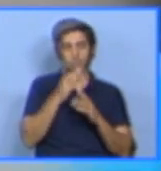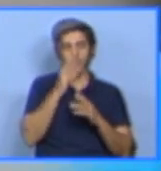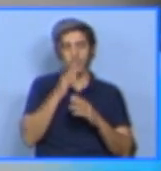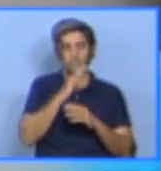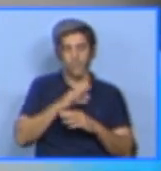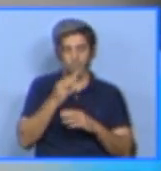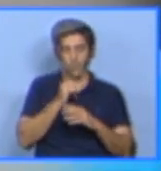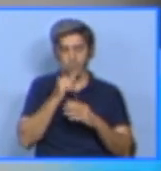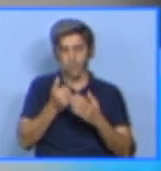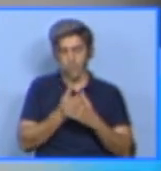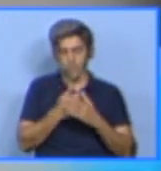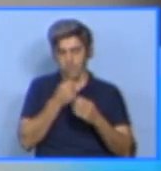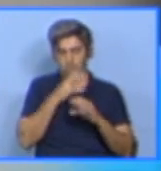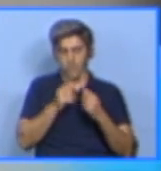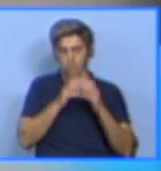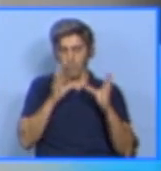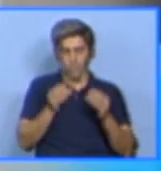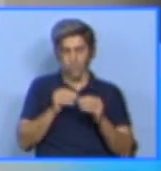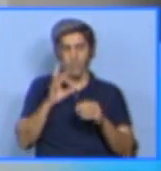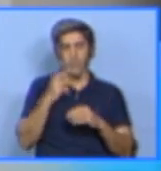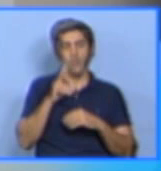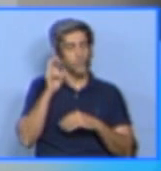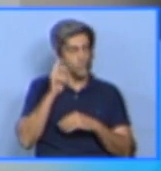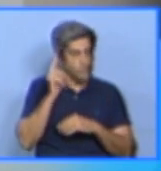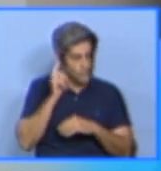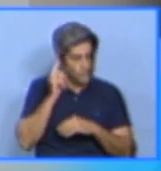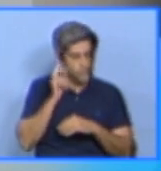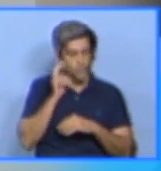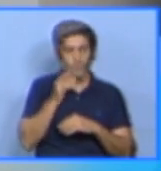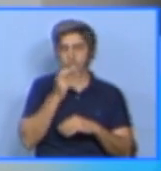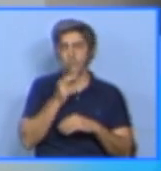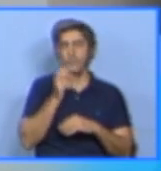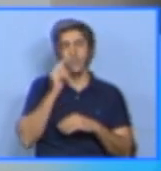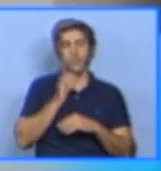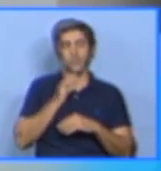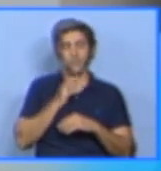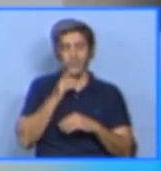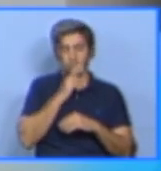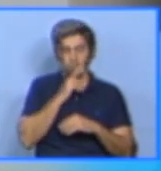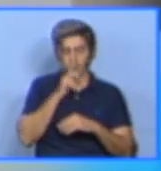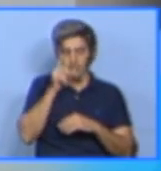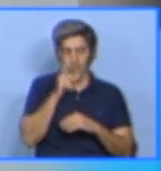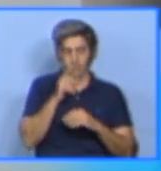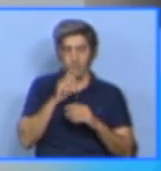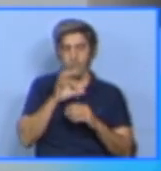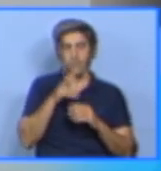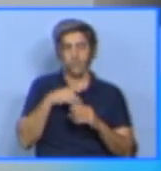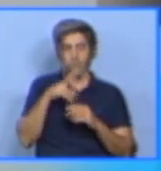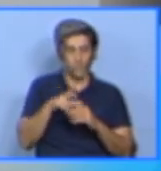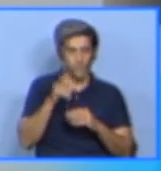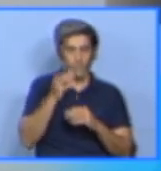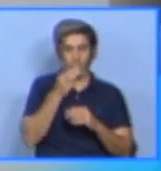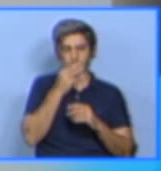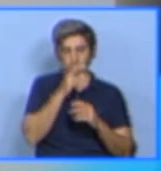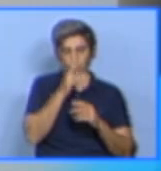família que ele tinha morrido, portanto, ele perdeu tudo. E lá, quando ouviu dizer que Nossa Senhora, em Portugal, portanto, nesse país católico, tinha falado na